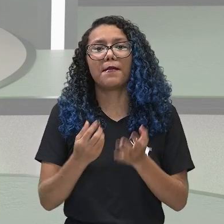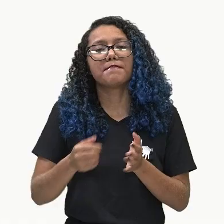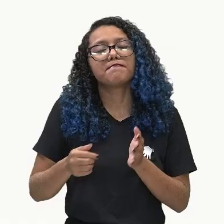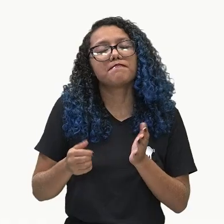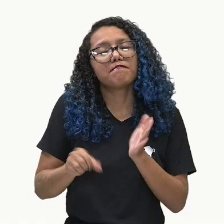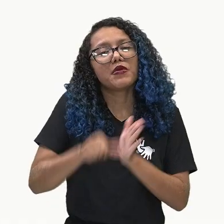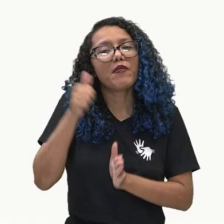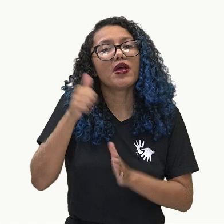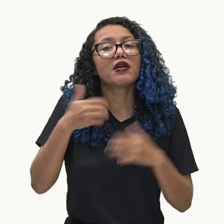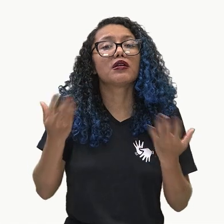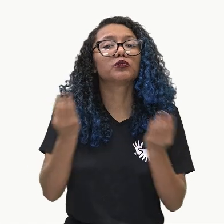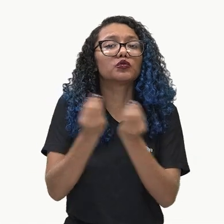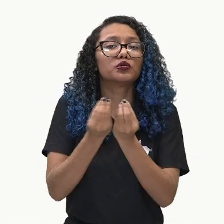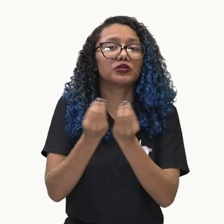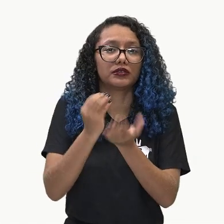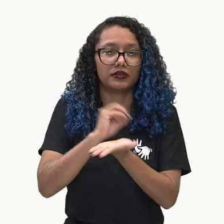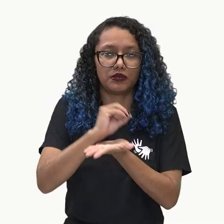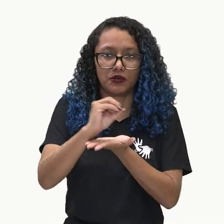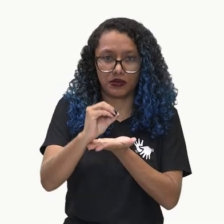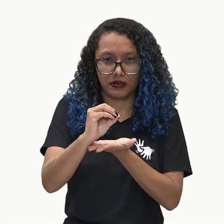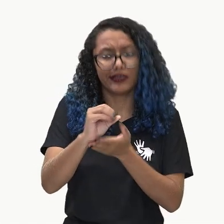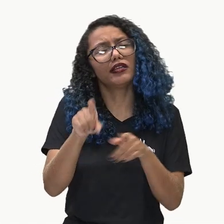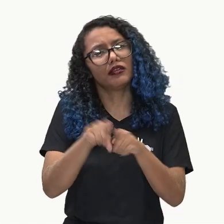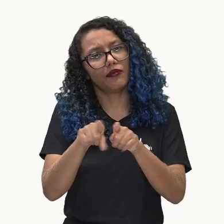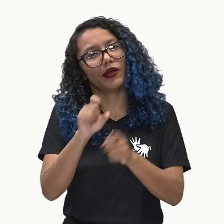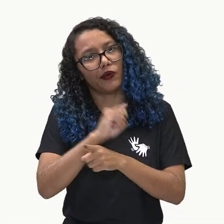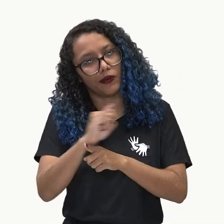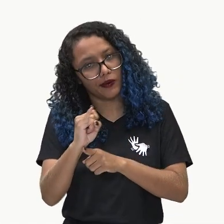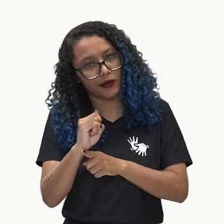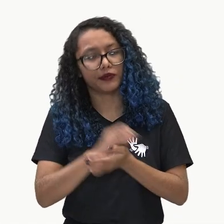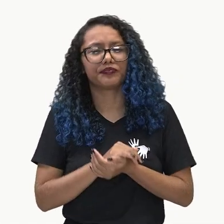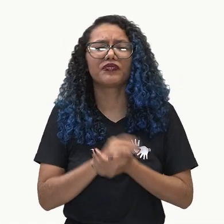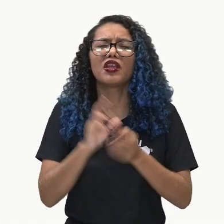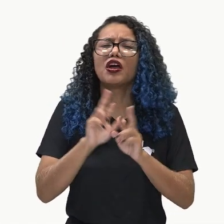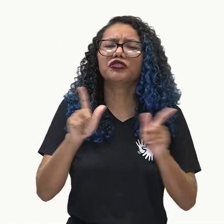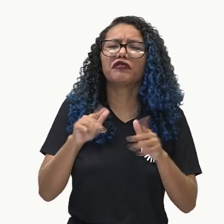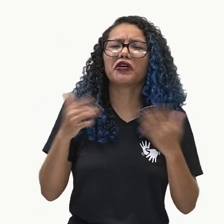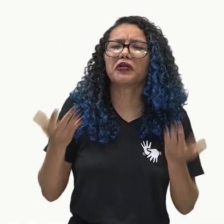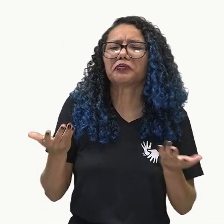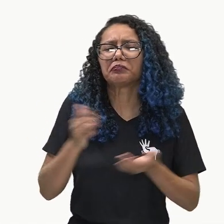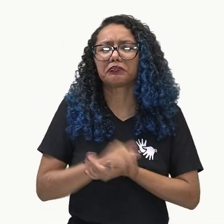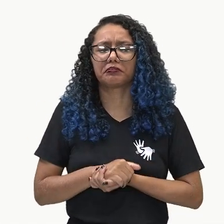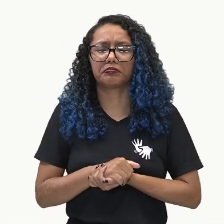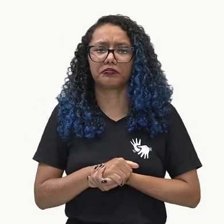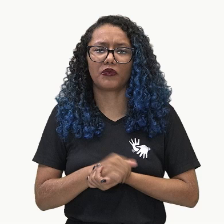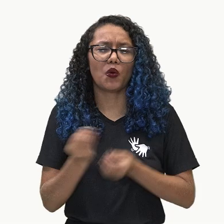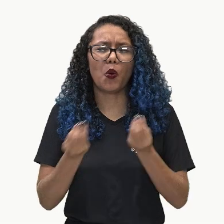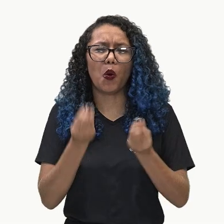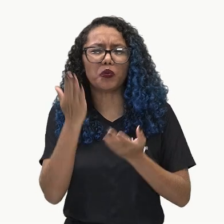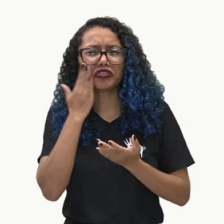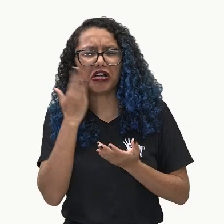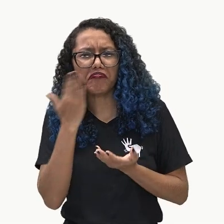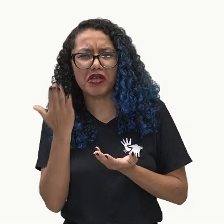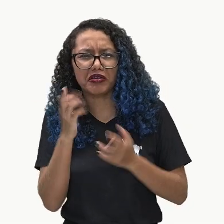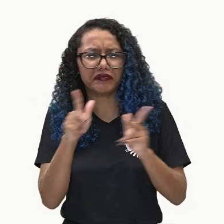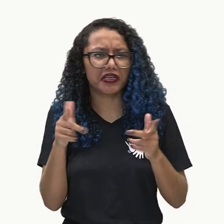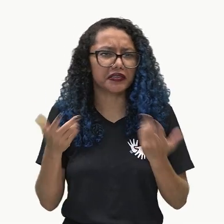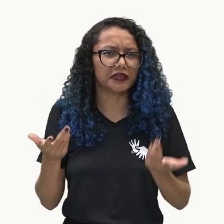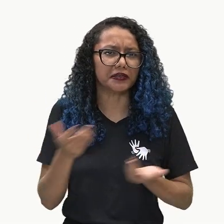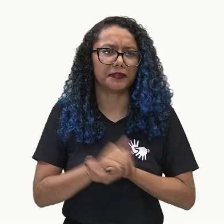orgânicas e inorgânicas. Qual é a diferença, professora? Como é que eu sei? Então, vamos lá.